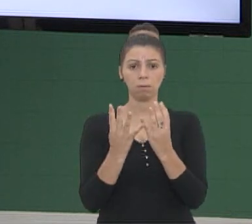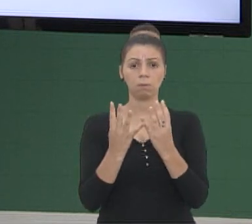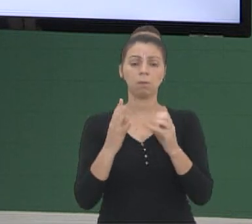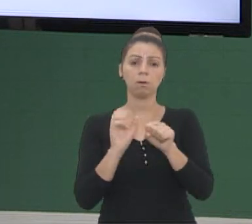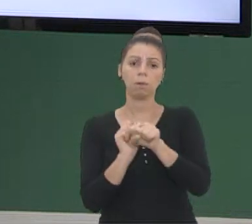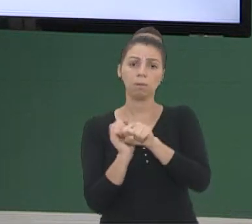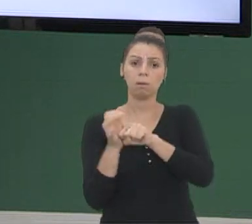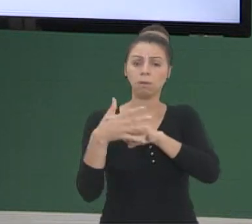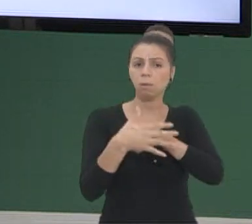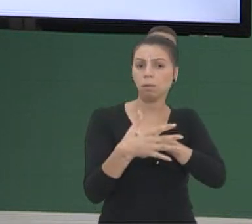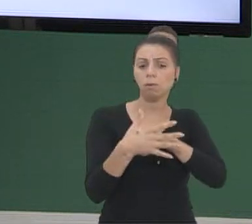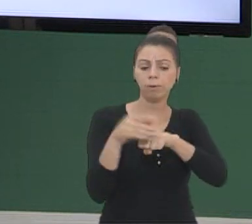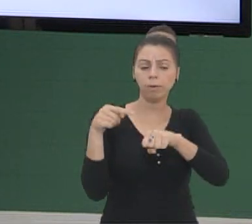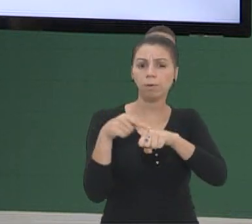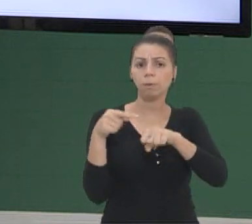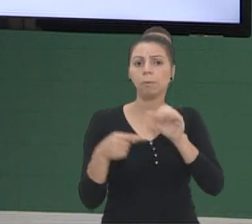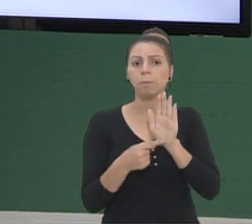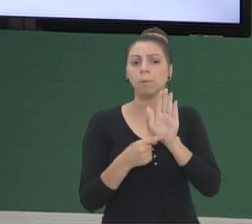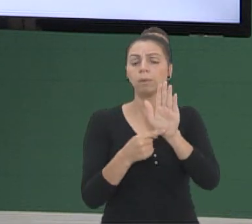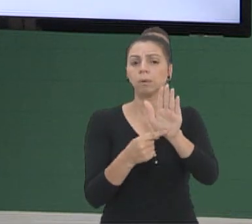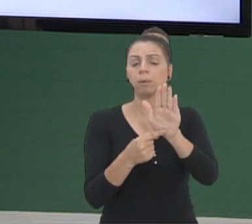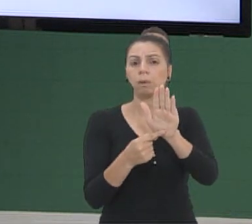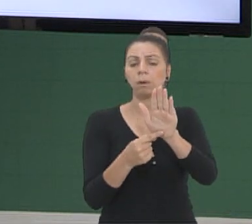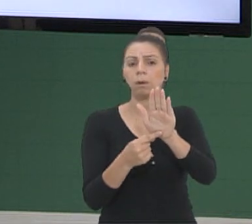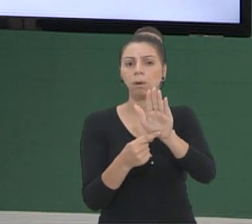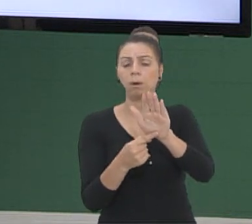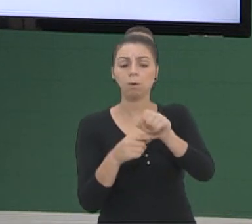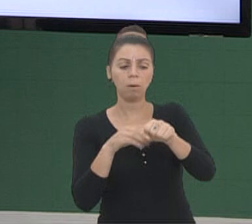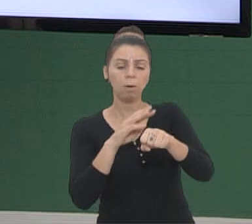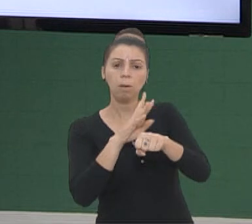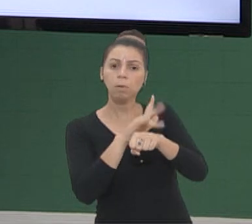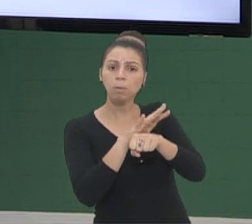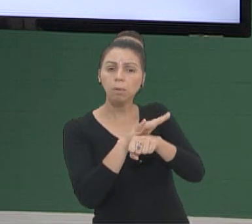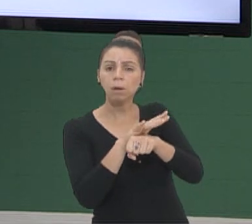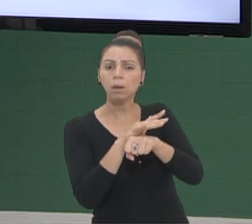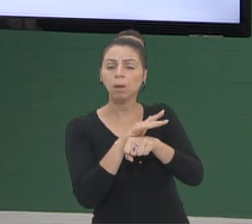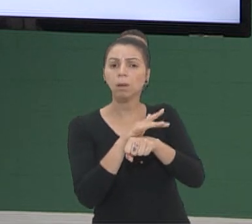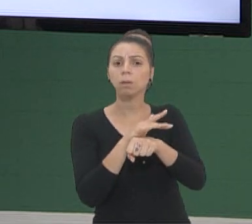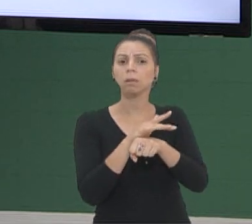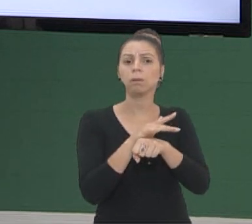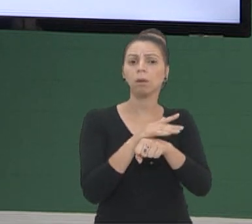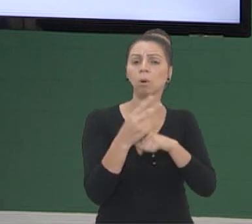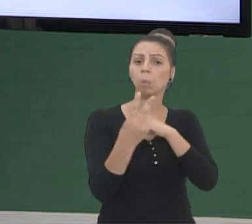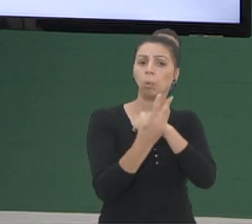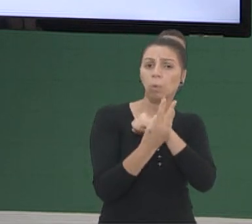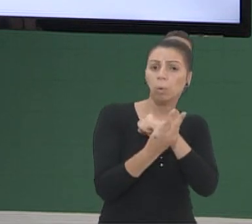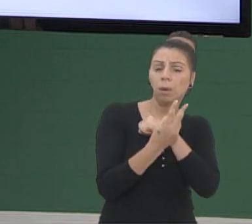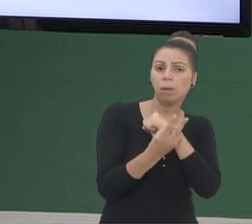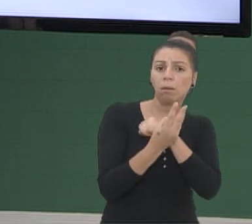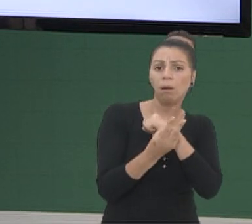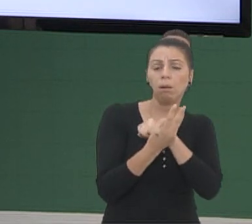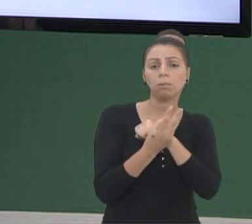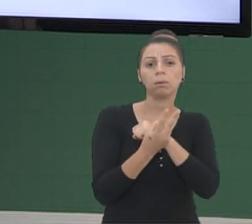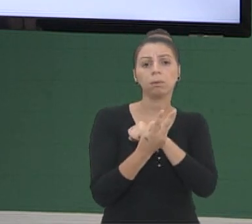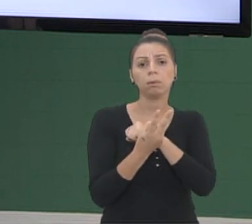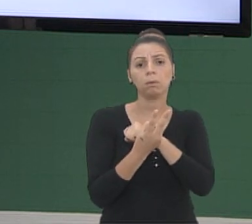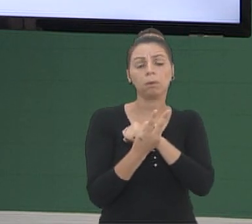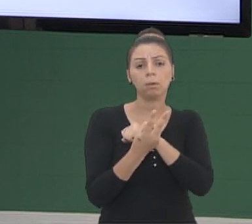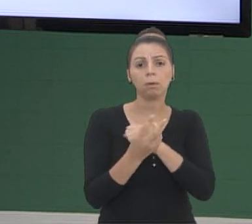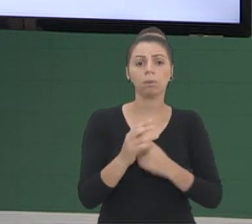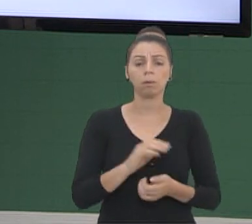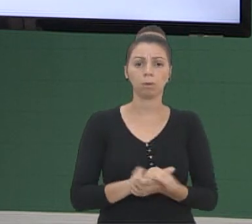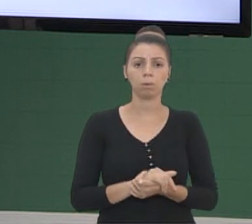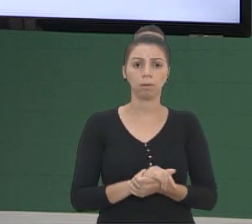Covid-19, mostrando a questão de sintomas, de cuidados, de prevenção, trazendo essa ciência para perto